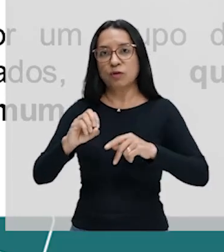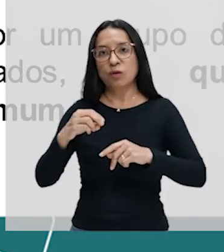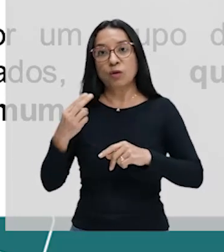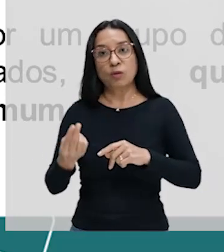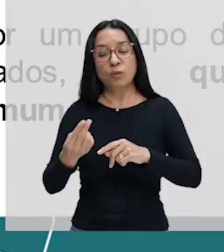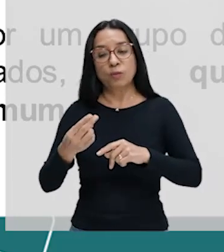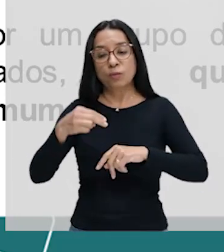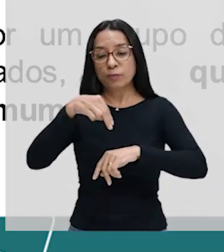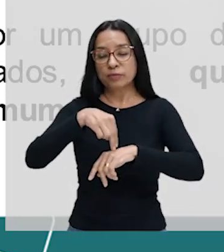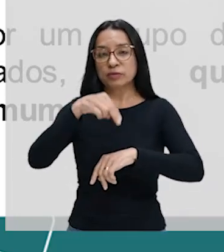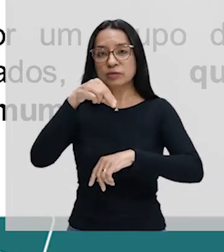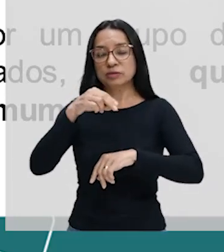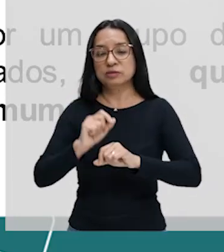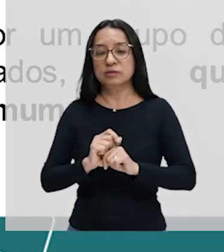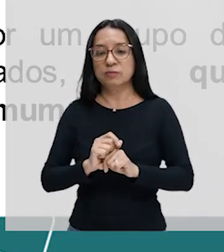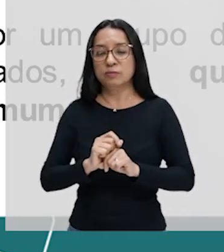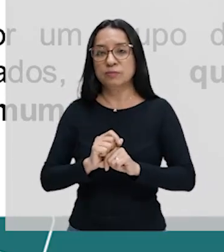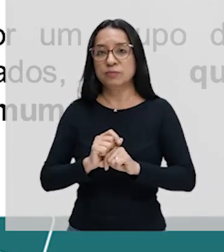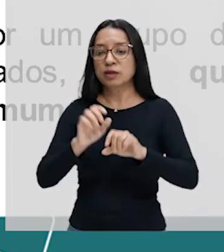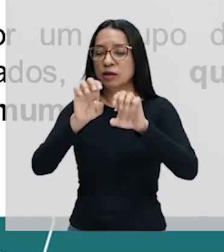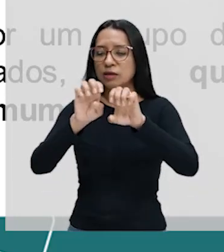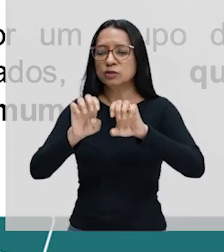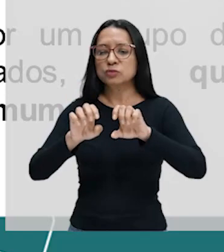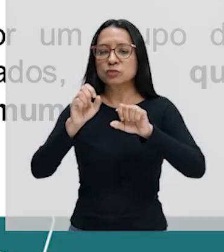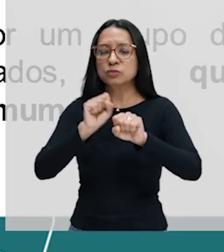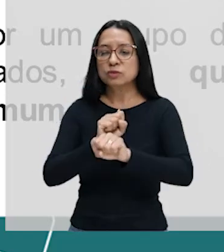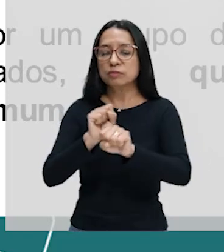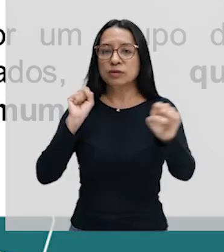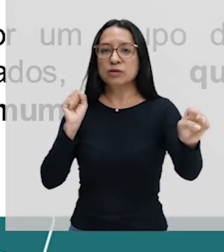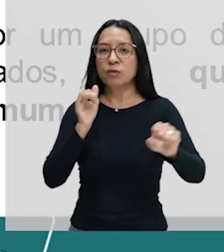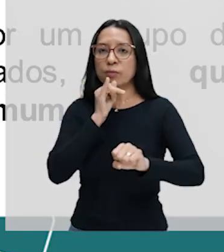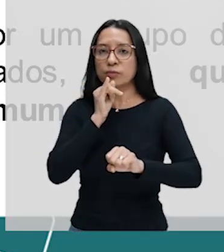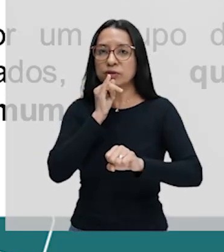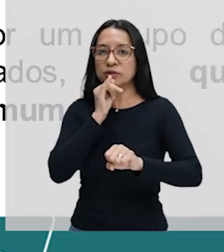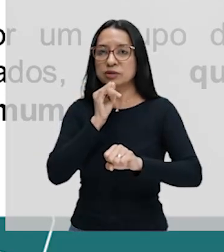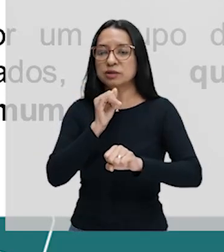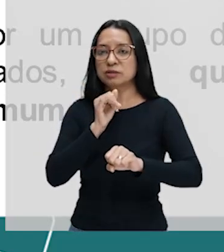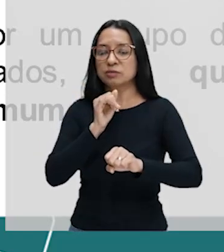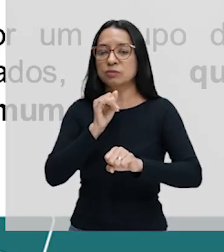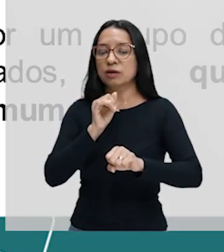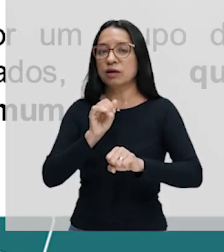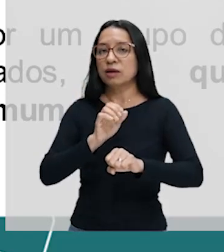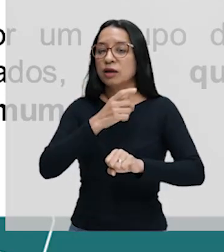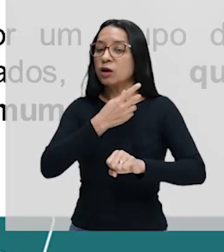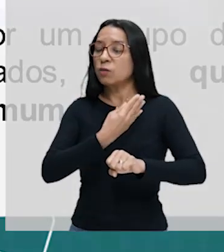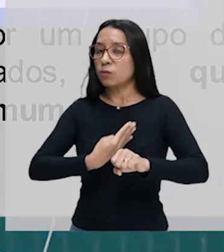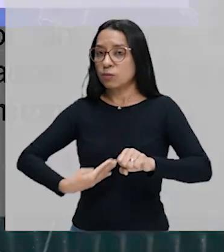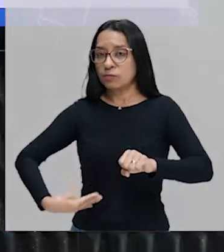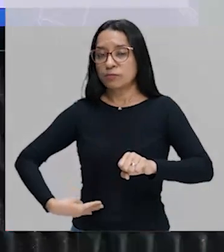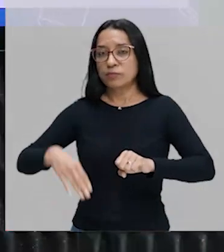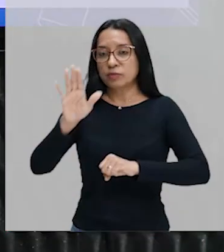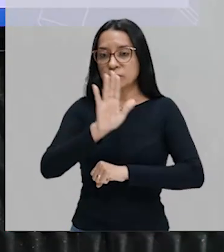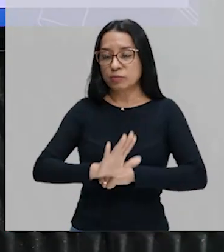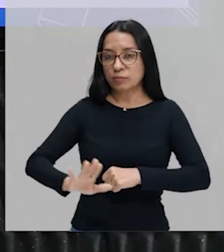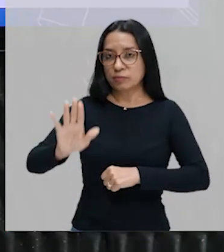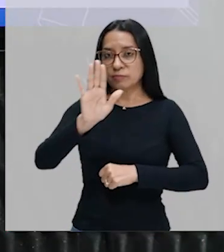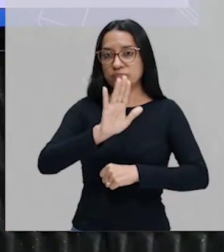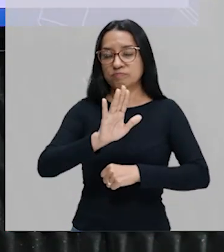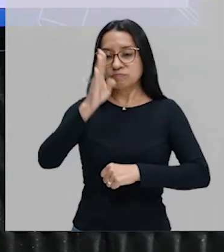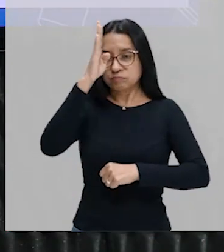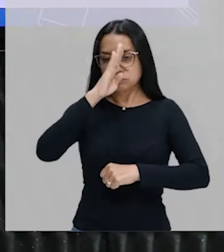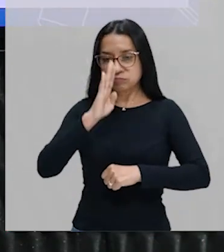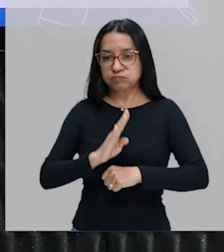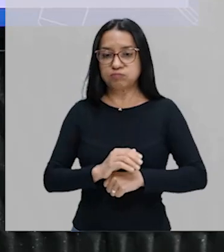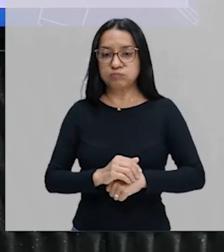caso uma nação, tá? Então a estrutura maior, como por exemplo, o Estado brasileiro, tá certo? Marcos, qual é a